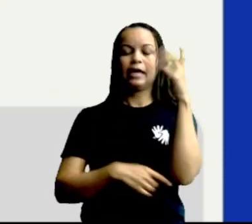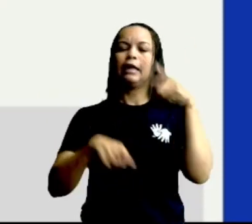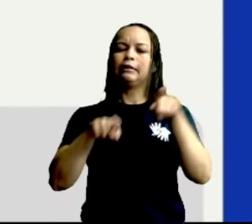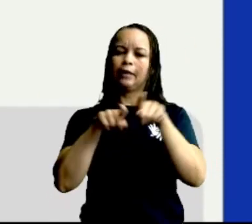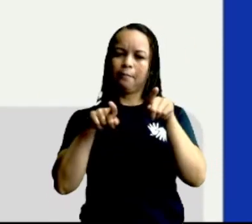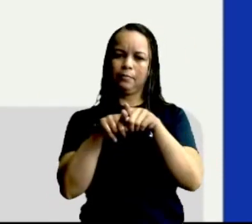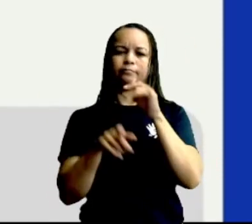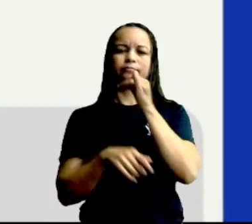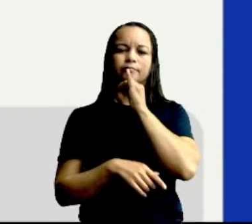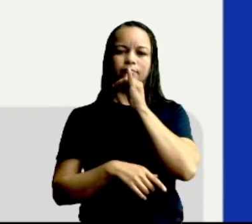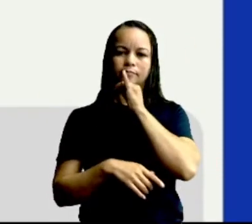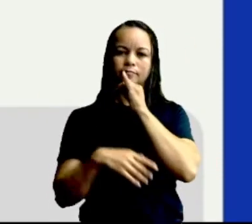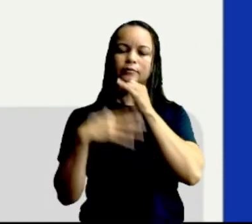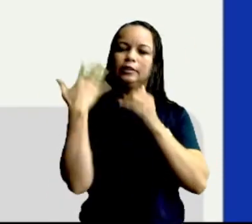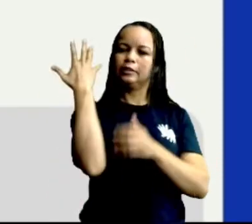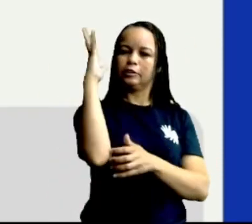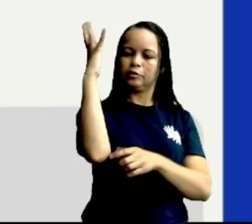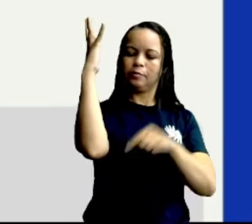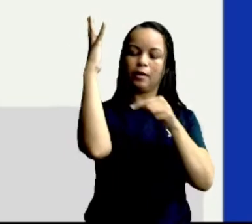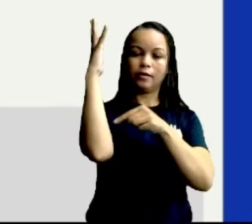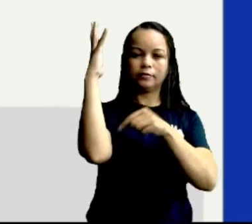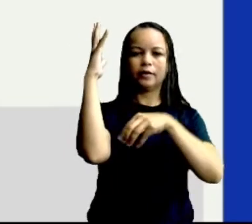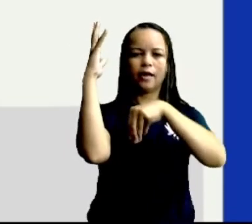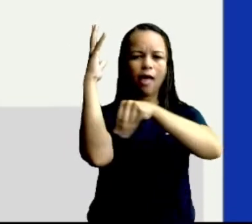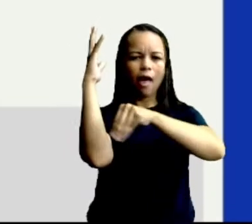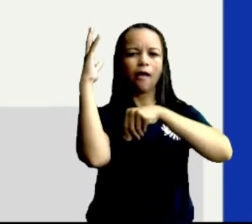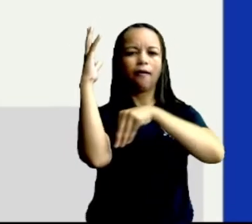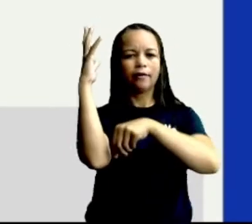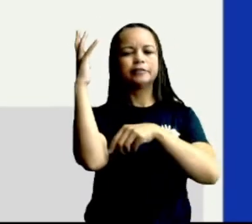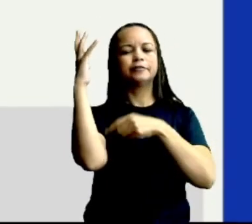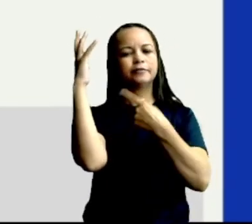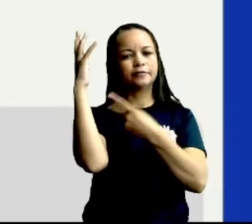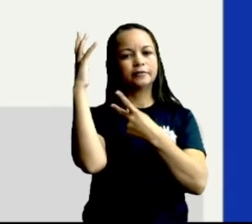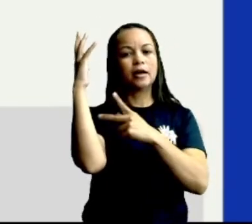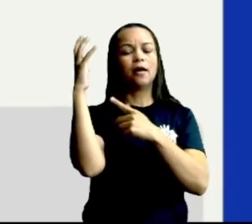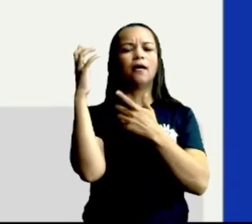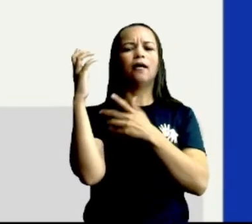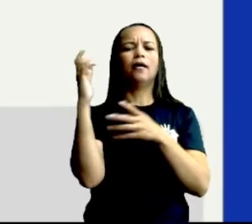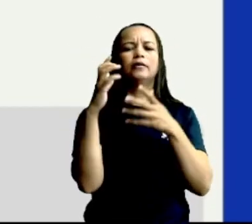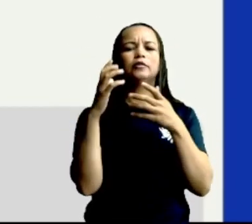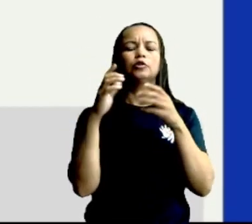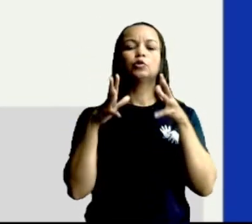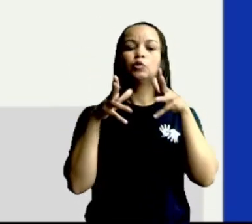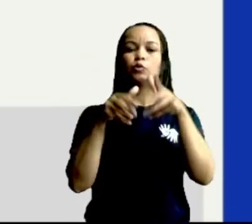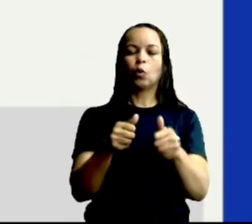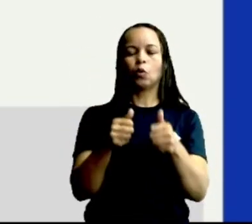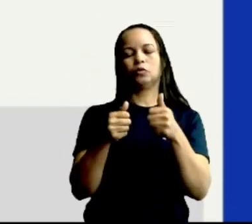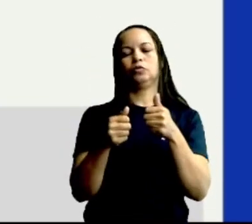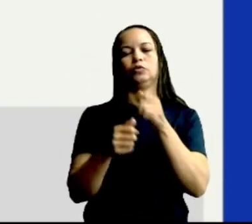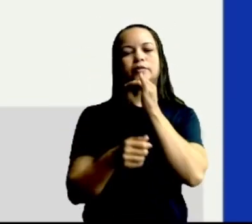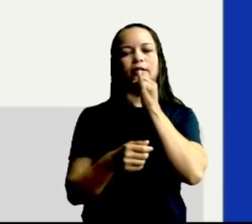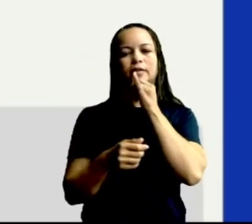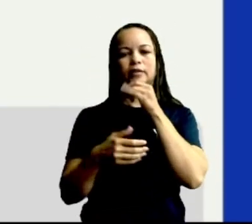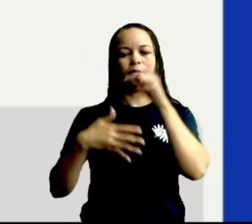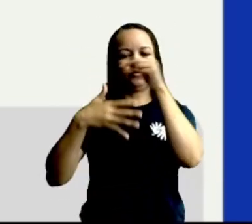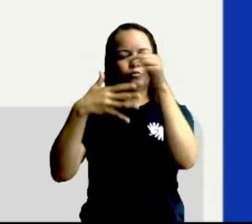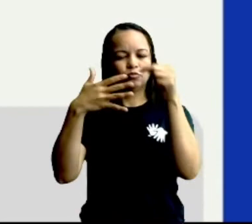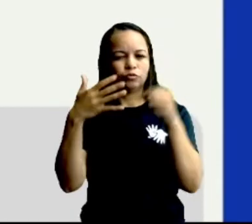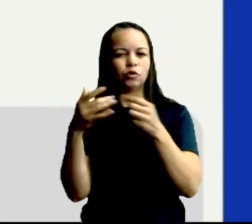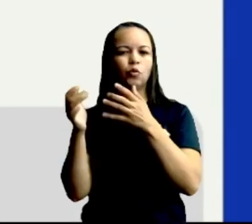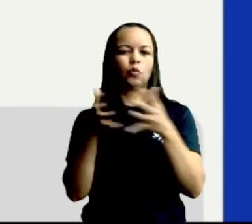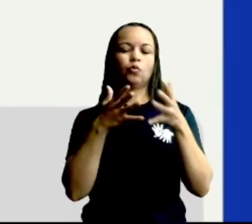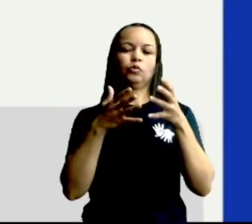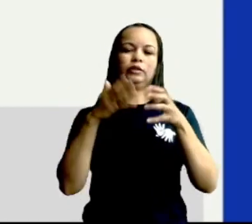Também é um exemplo de planta terrestre. Todos esses exemplos que a gente trouxe aqui são plantas cujas